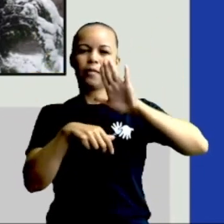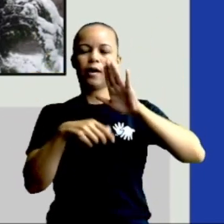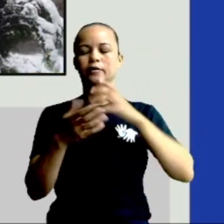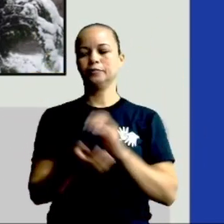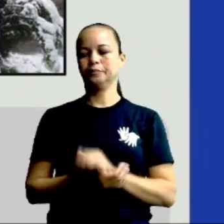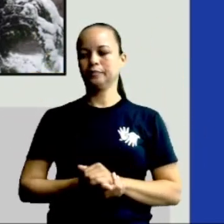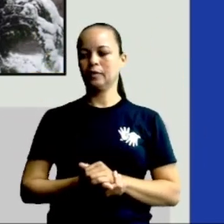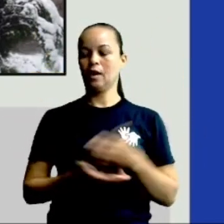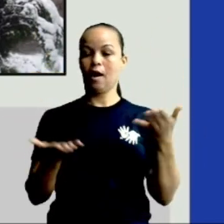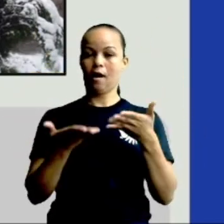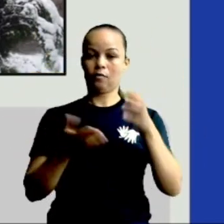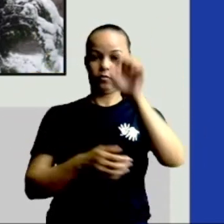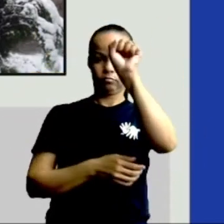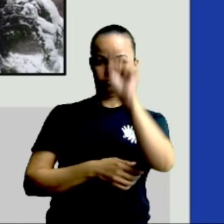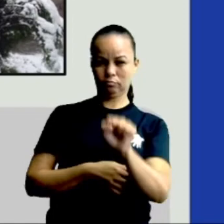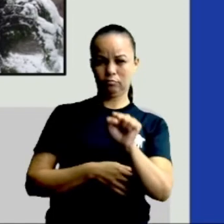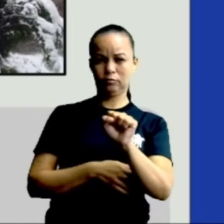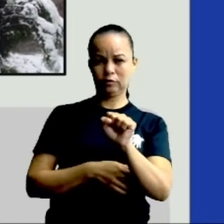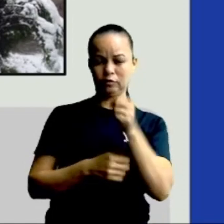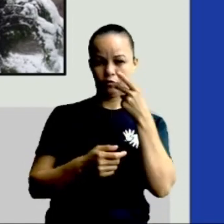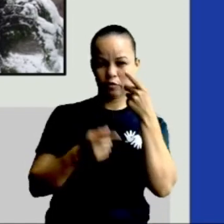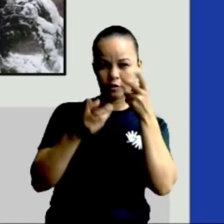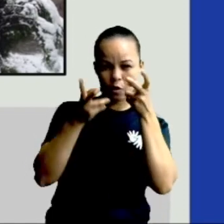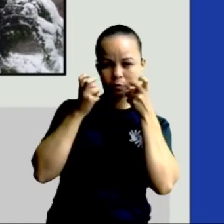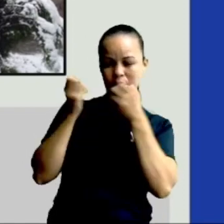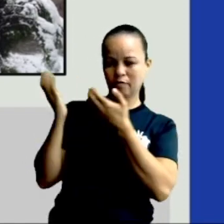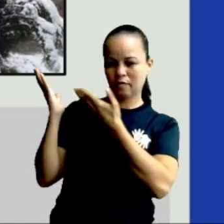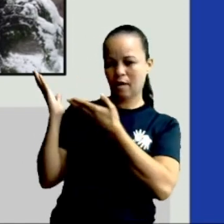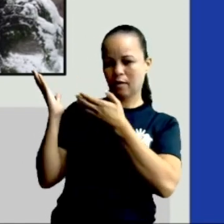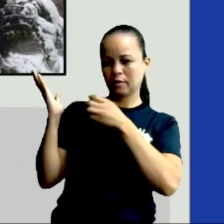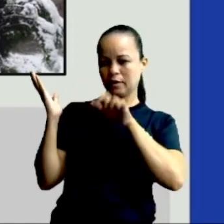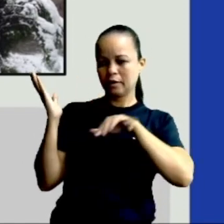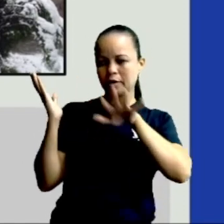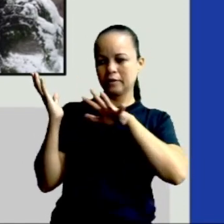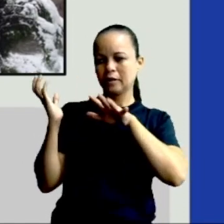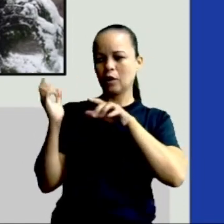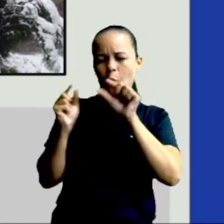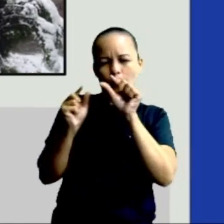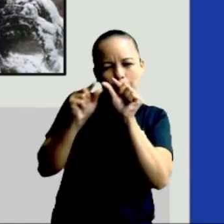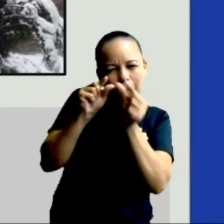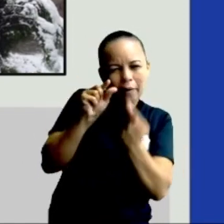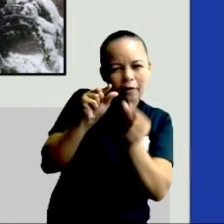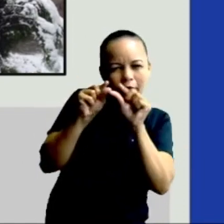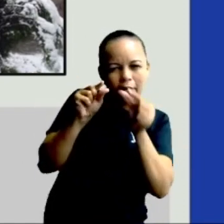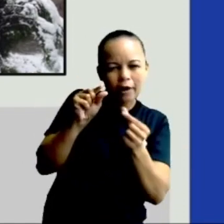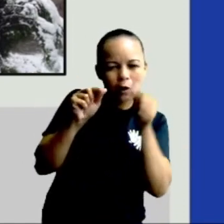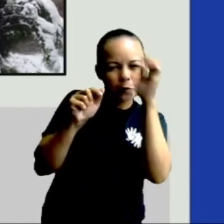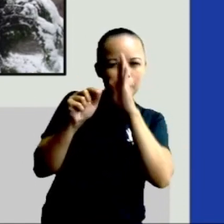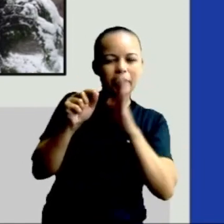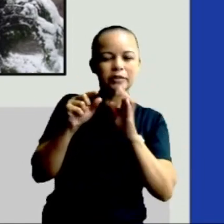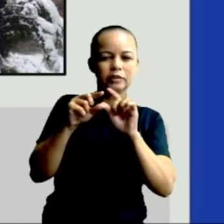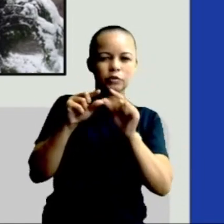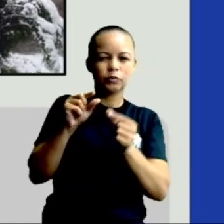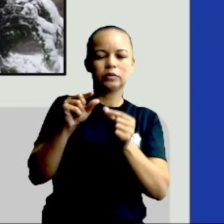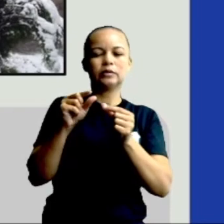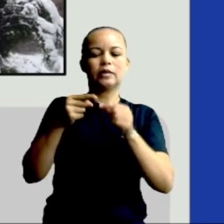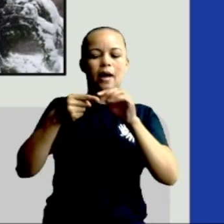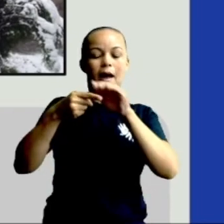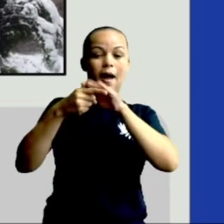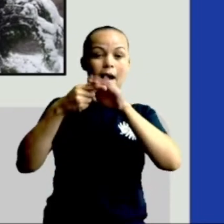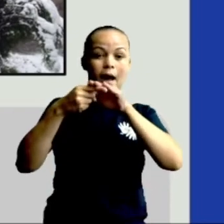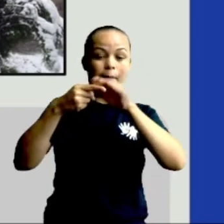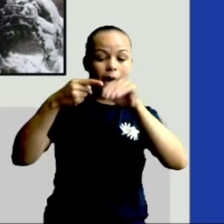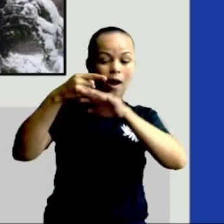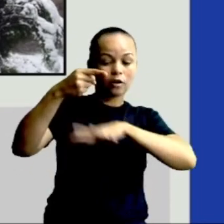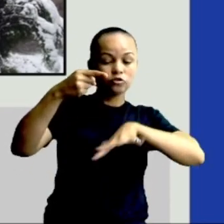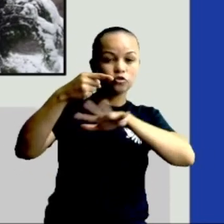aí na telinha, essa parte de baixo, ó, o biquinho do Brasil, né, no finalzinho, que ele está abaixo do Trópico de Capricórnio, né?